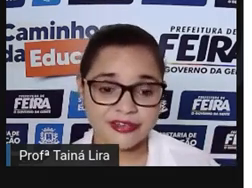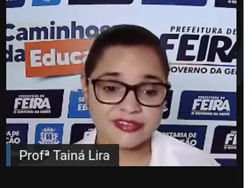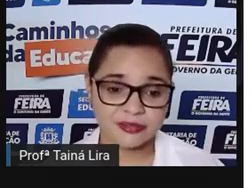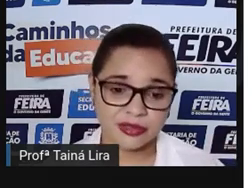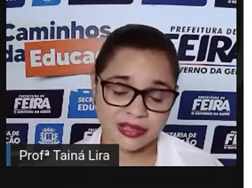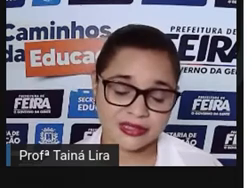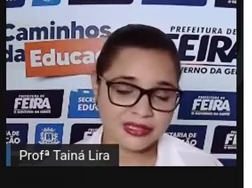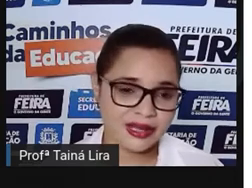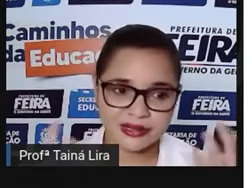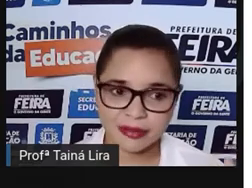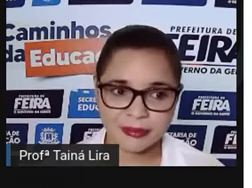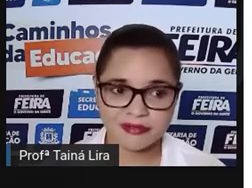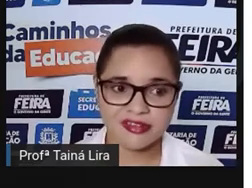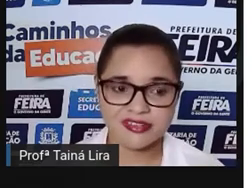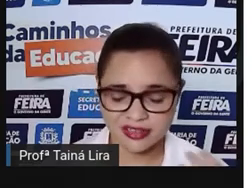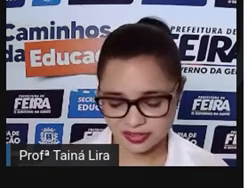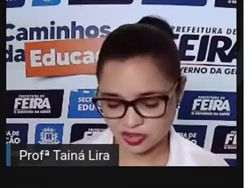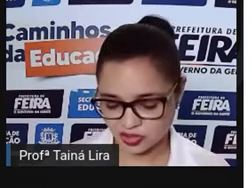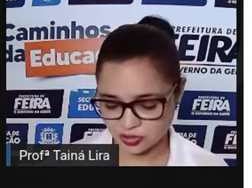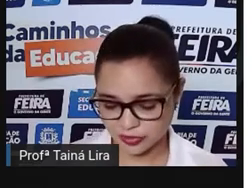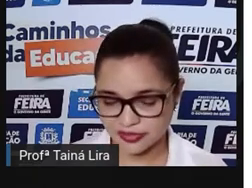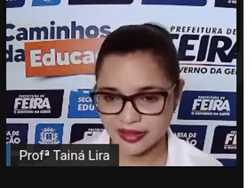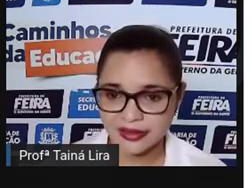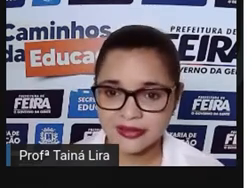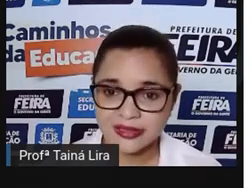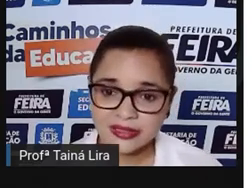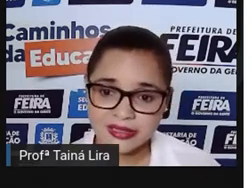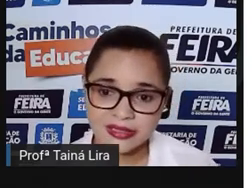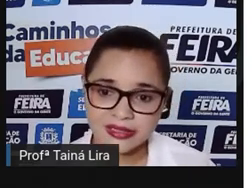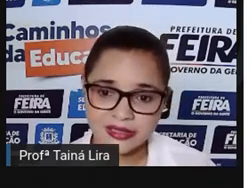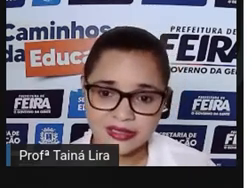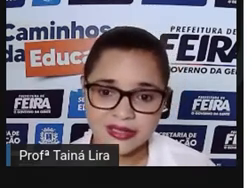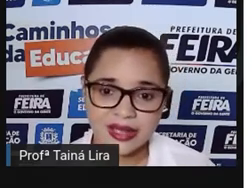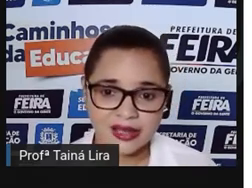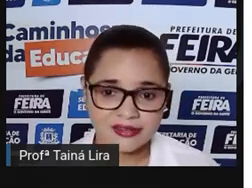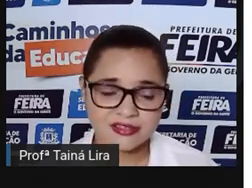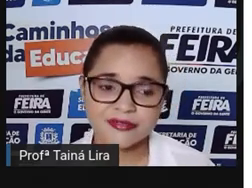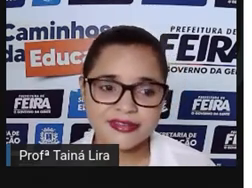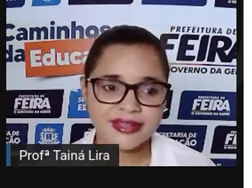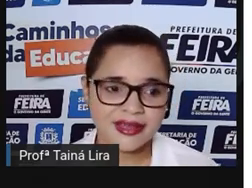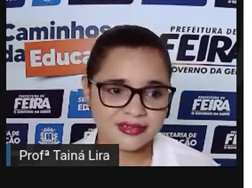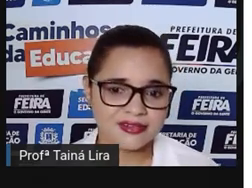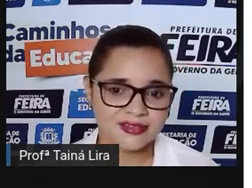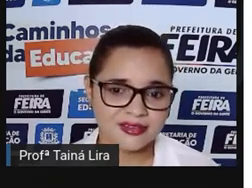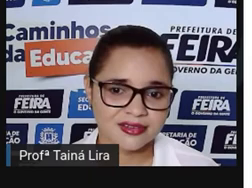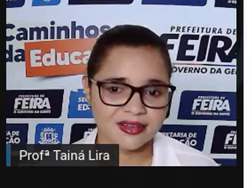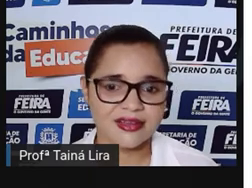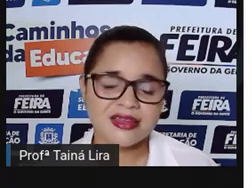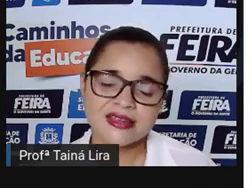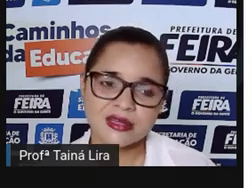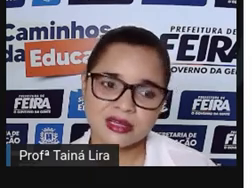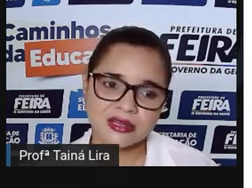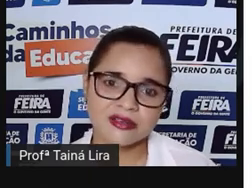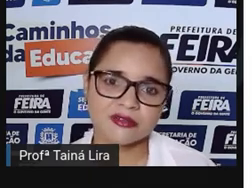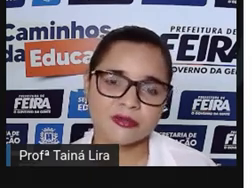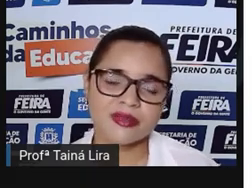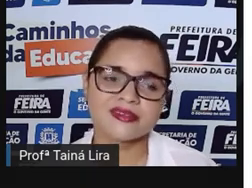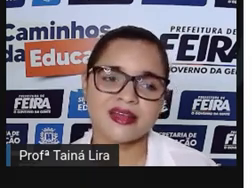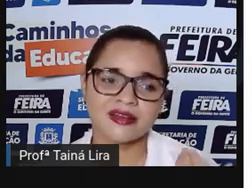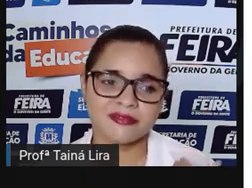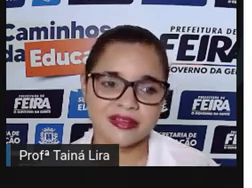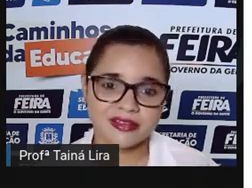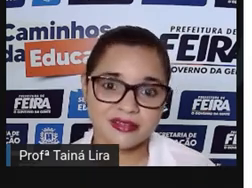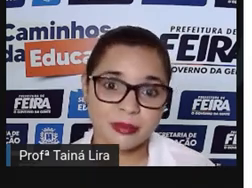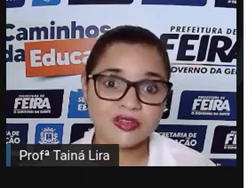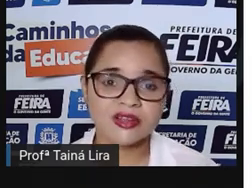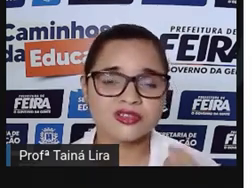eles criaram aí para fazer registros, tá? E aqui são as cartas, né, que